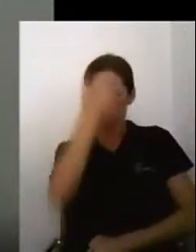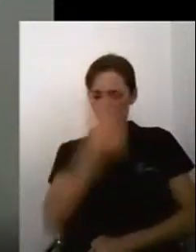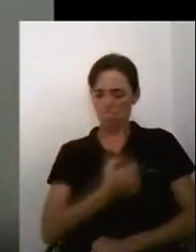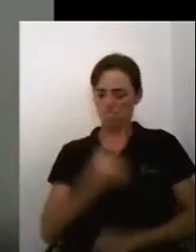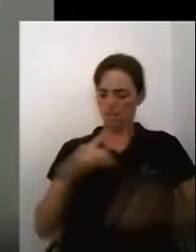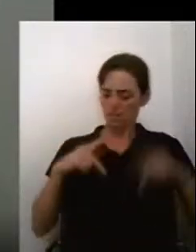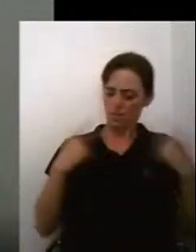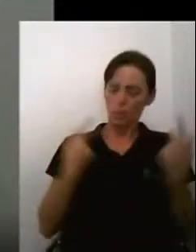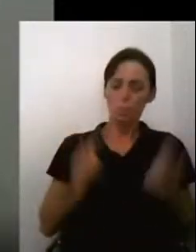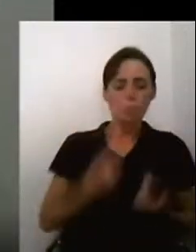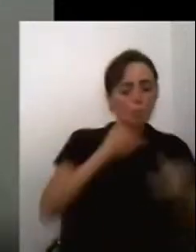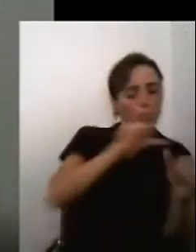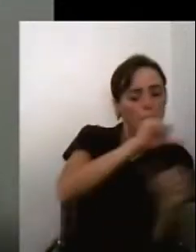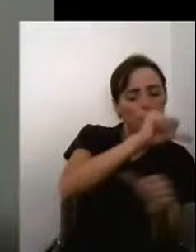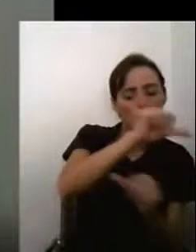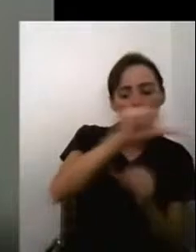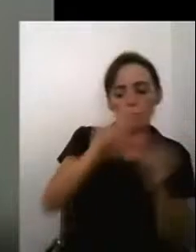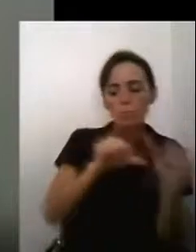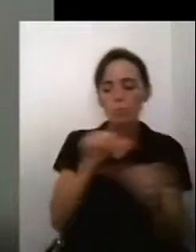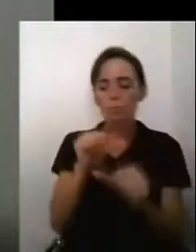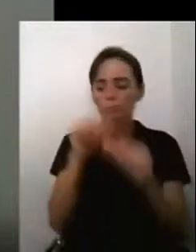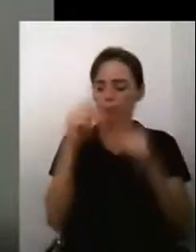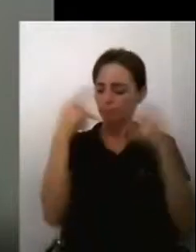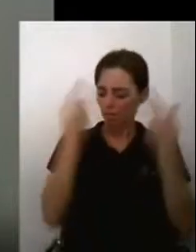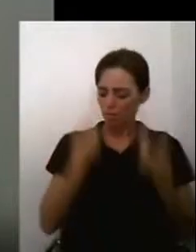humano melhor.